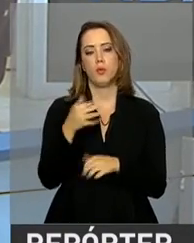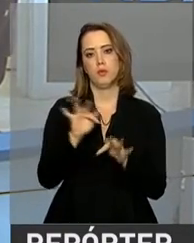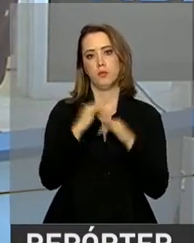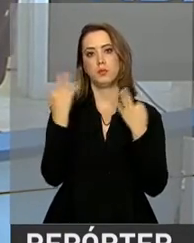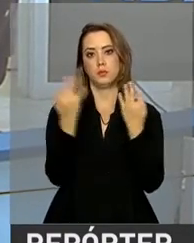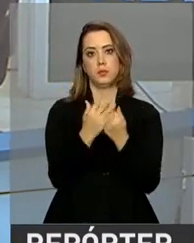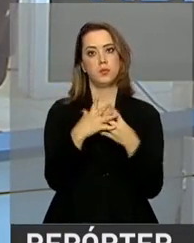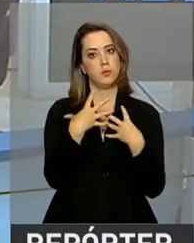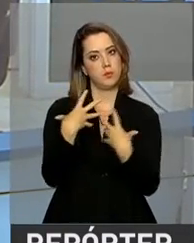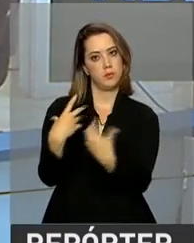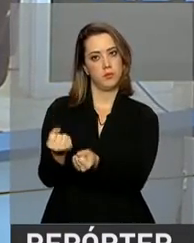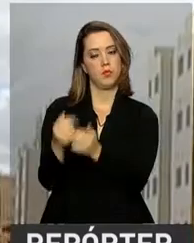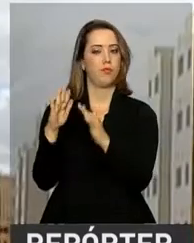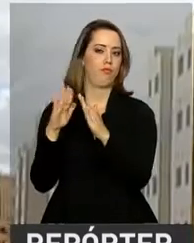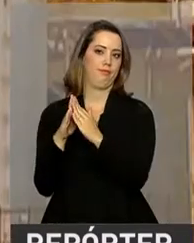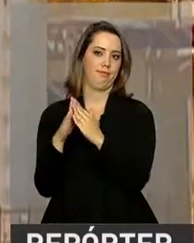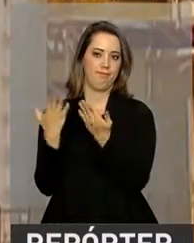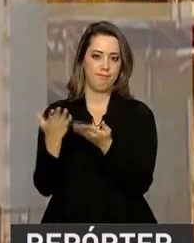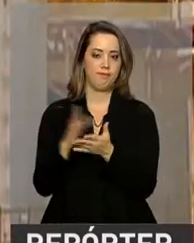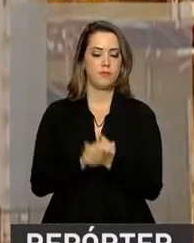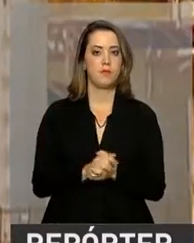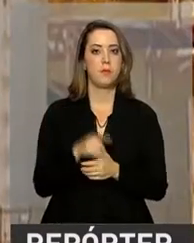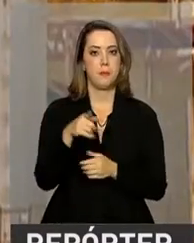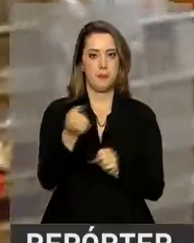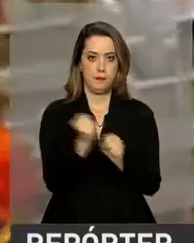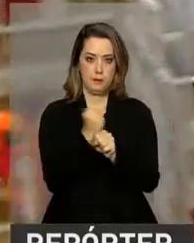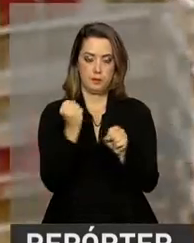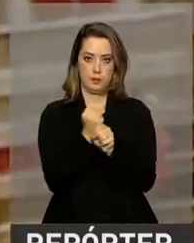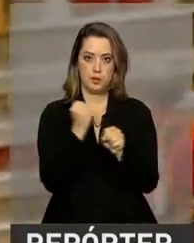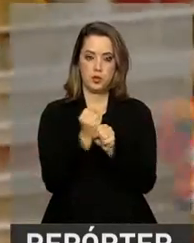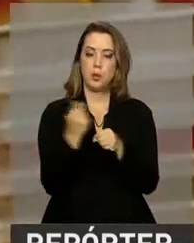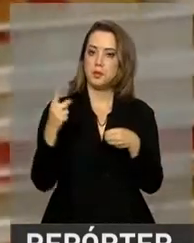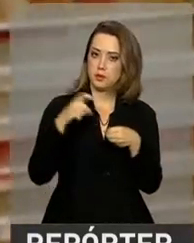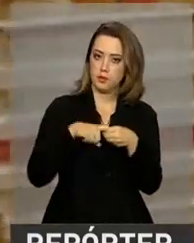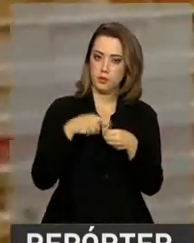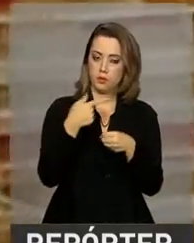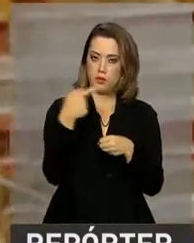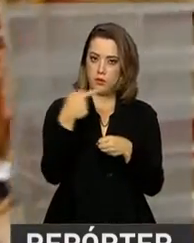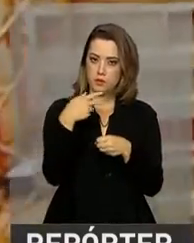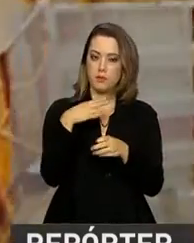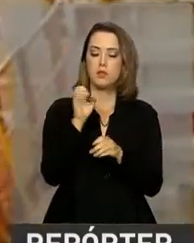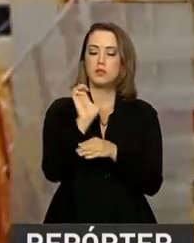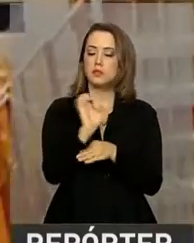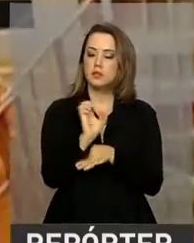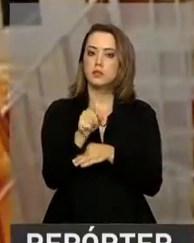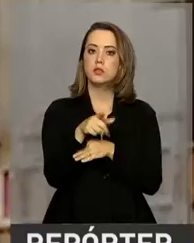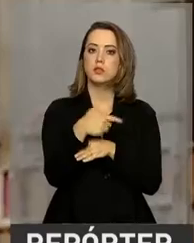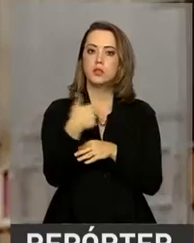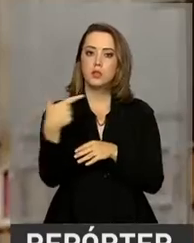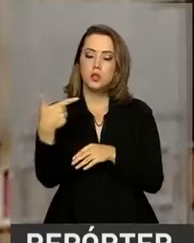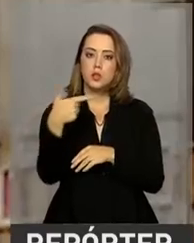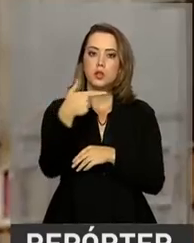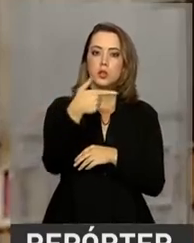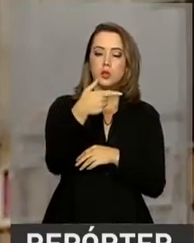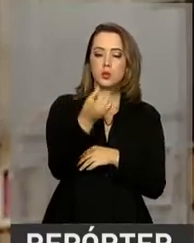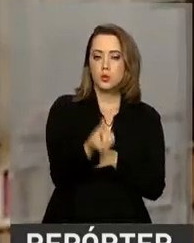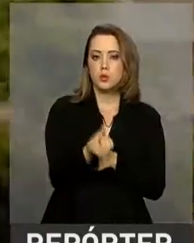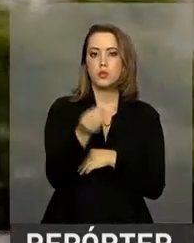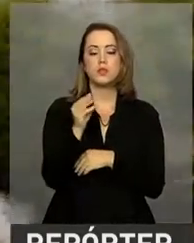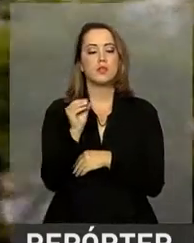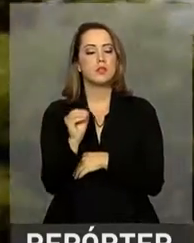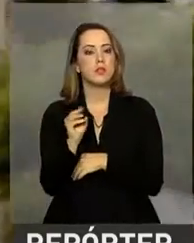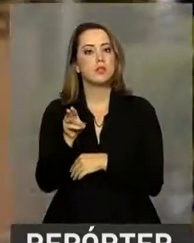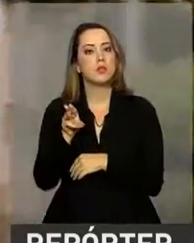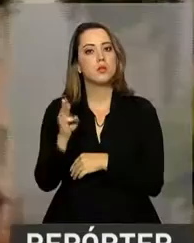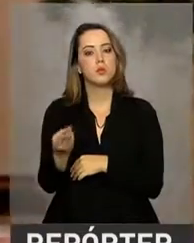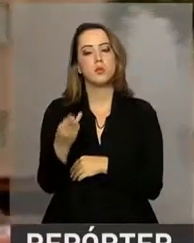vão ser beneficiadas. As obras retomadas estão em 7 estados e representam cerca de 260 milhões de reais